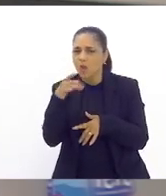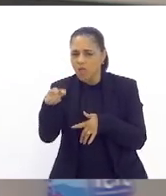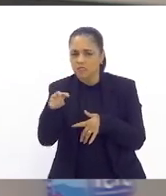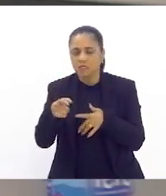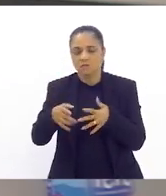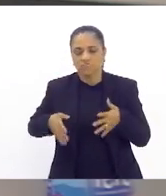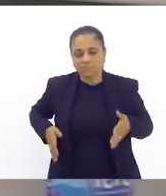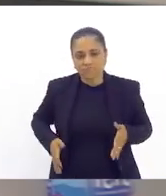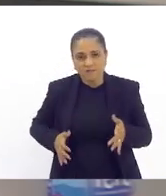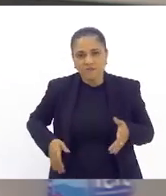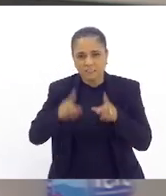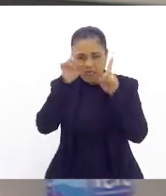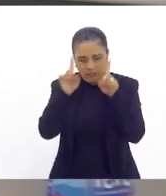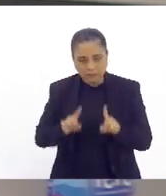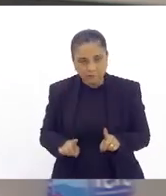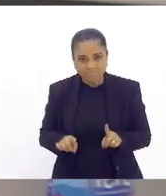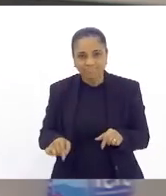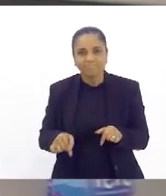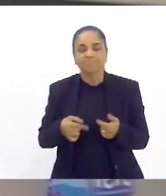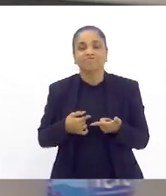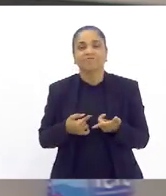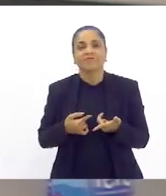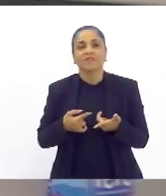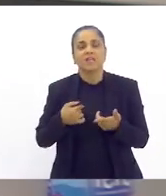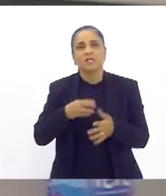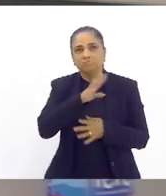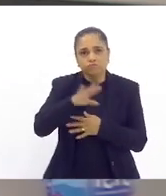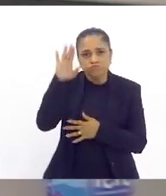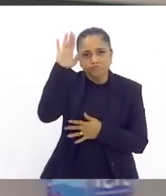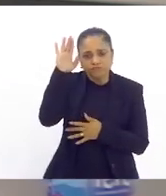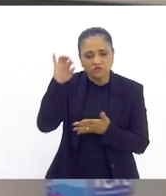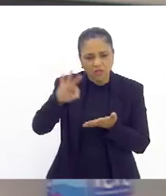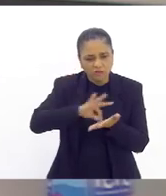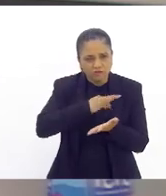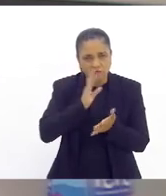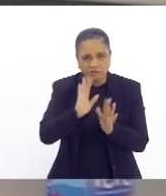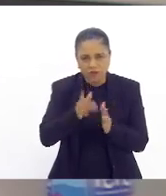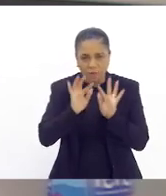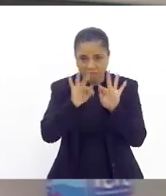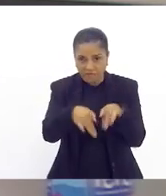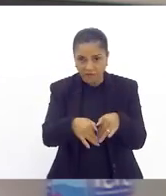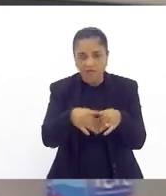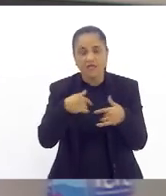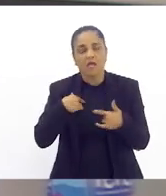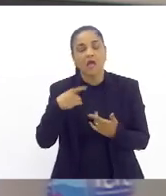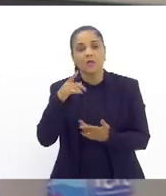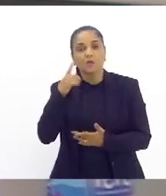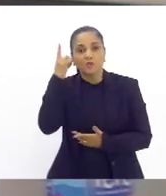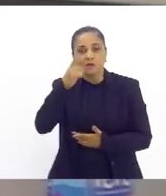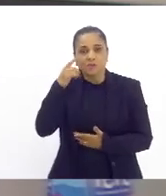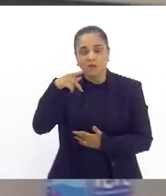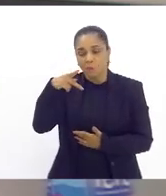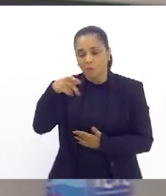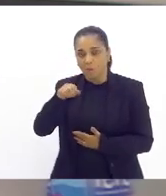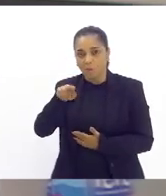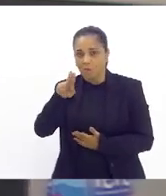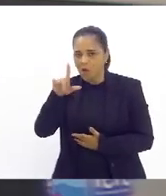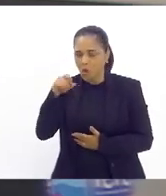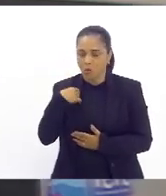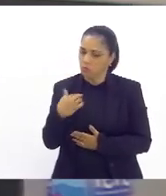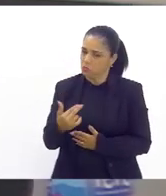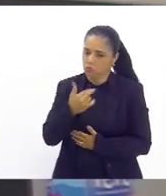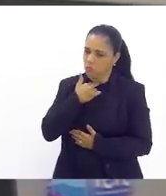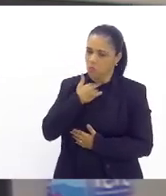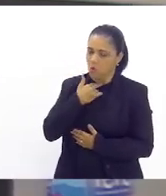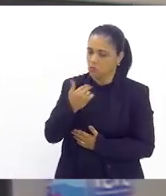levantou a mão já tinha Cerrado as inscrições pediu para poder usar da palavra e o Deputado Paulo Ramos com aquela educação sempre dele eu não posso negar